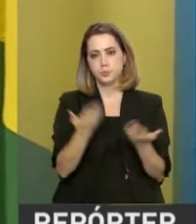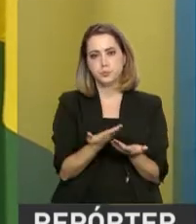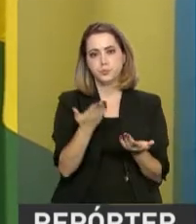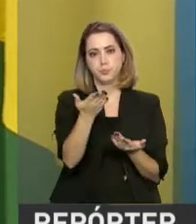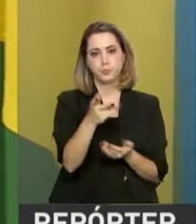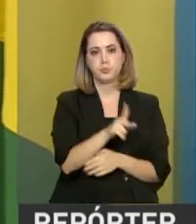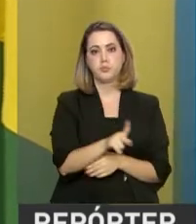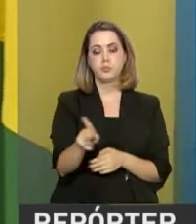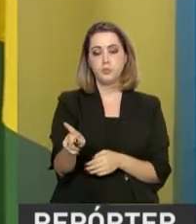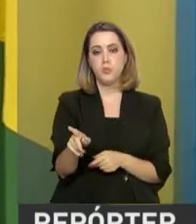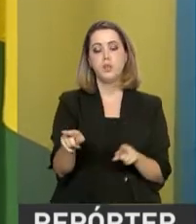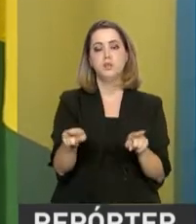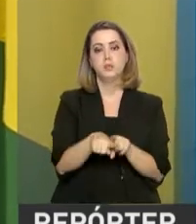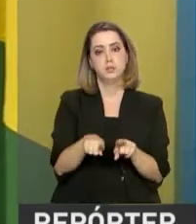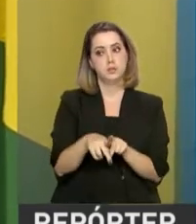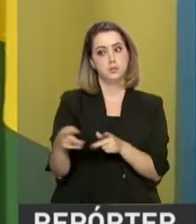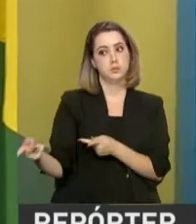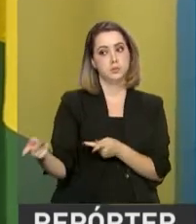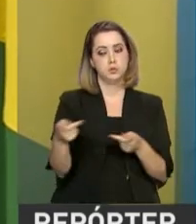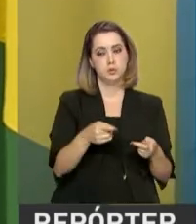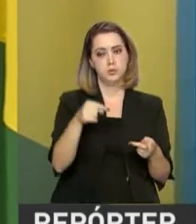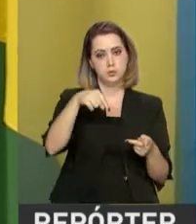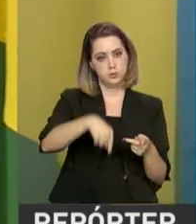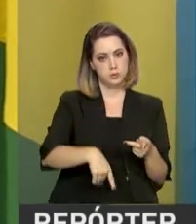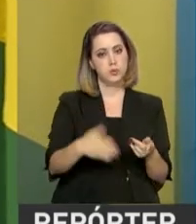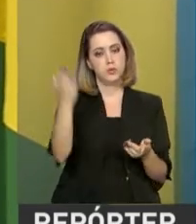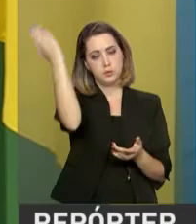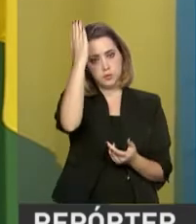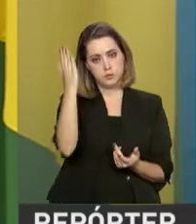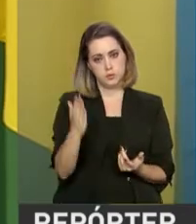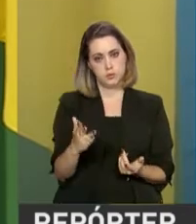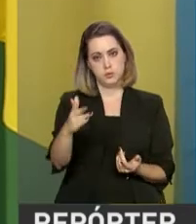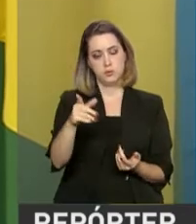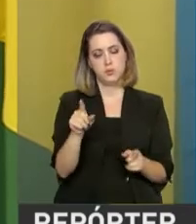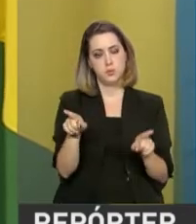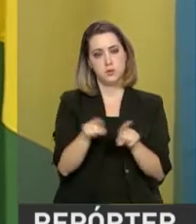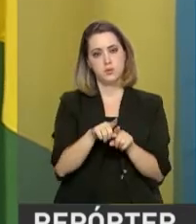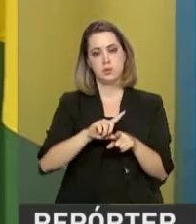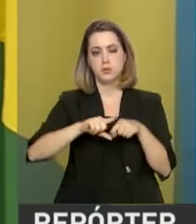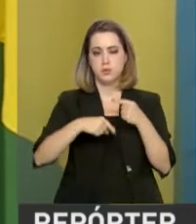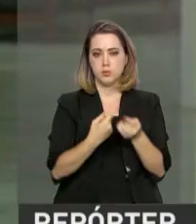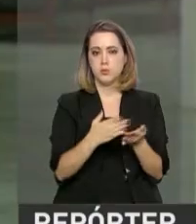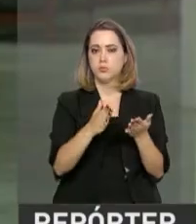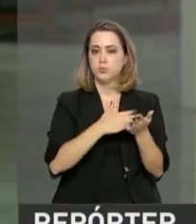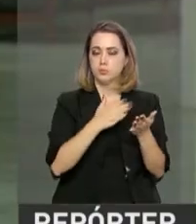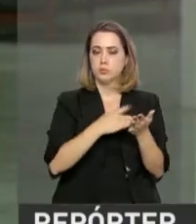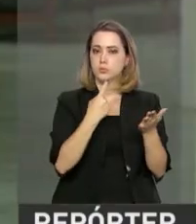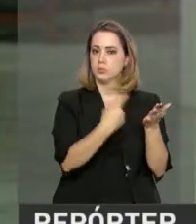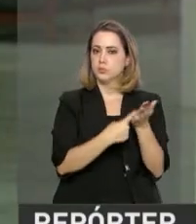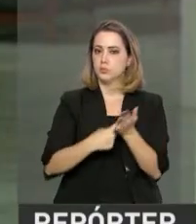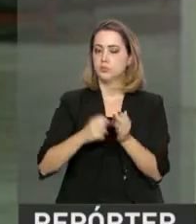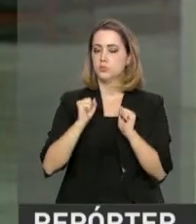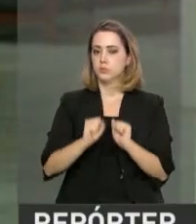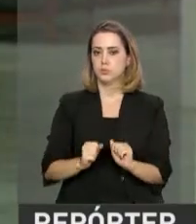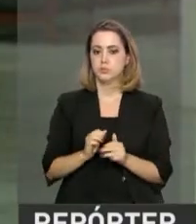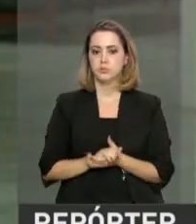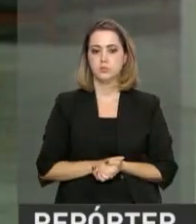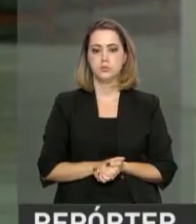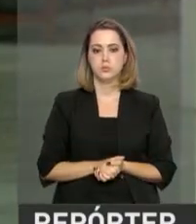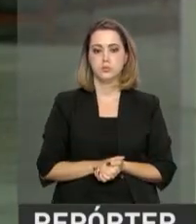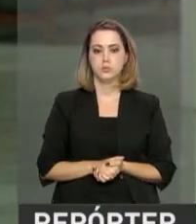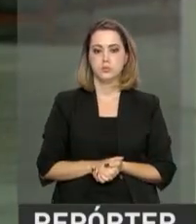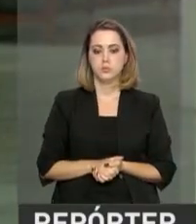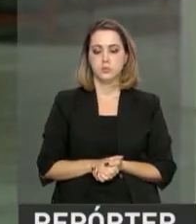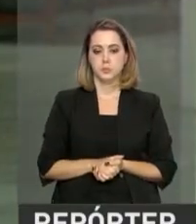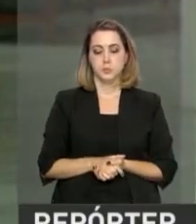temer convidou ainda antónio guterres a visitar o brasil quando a sua agenda assim o permitir se o